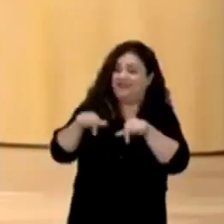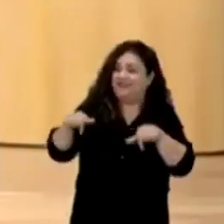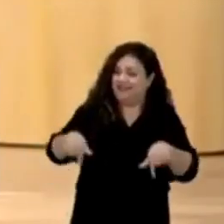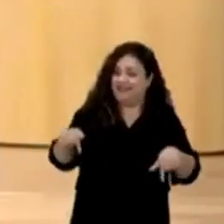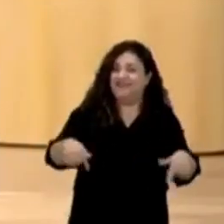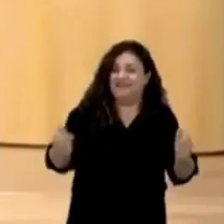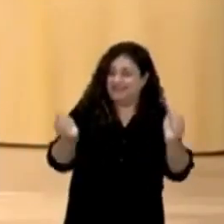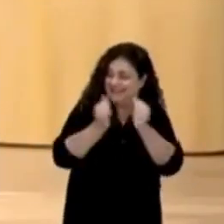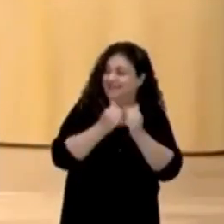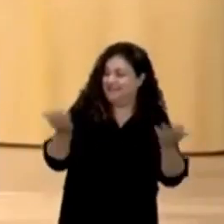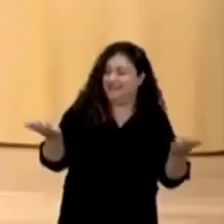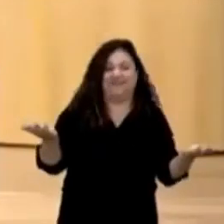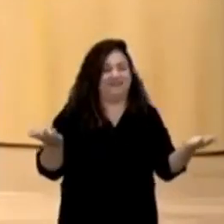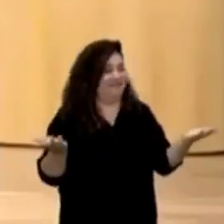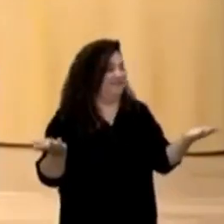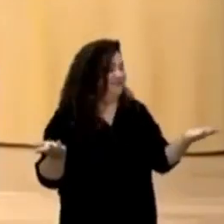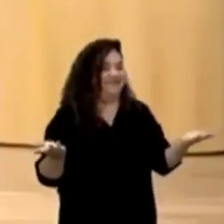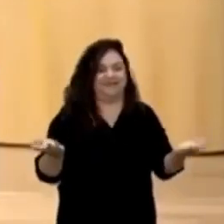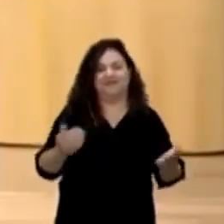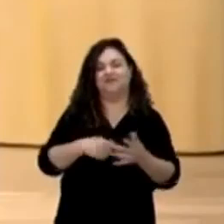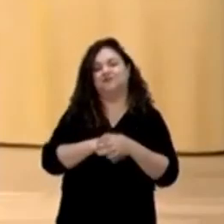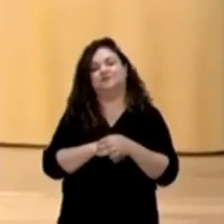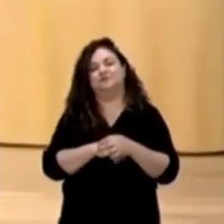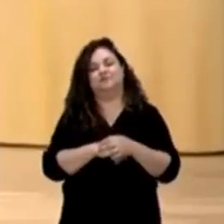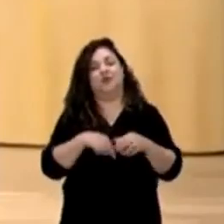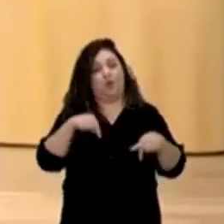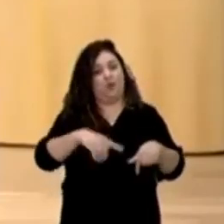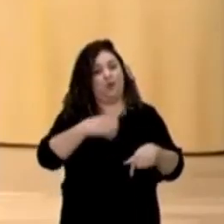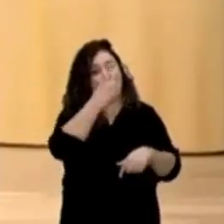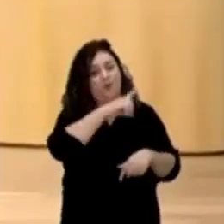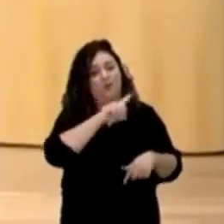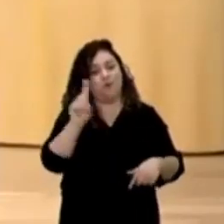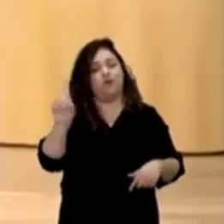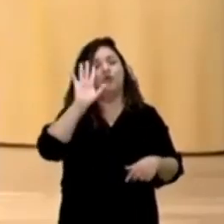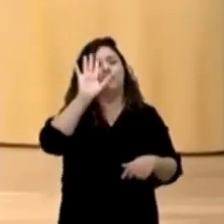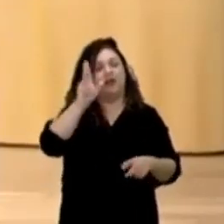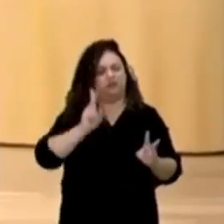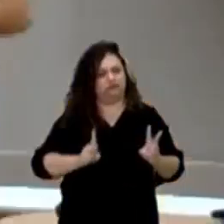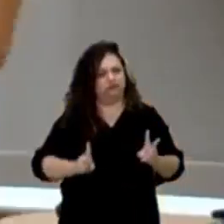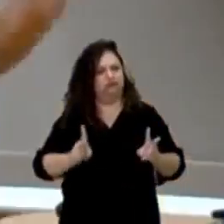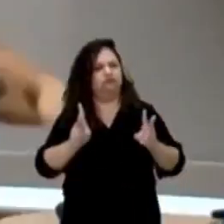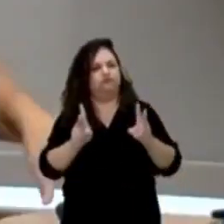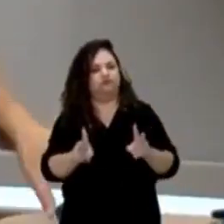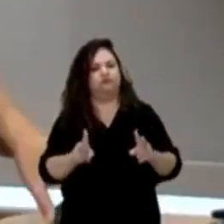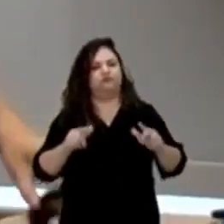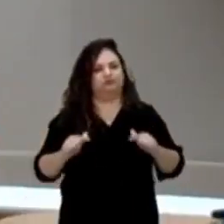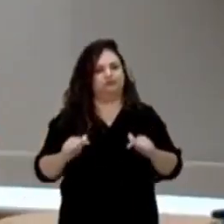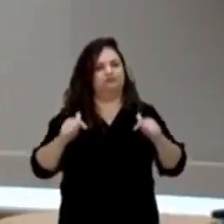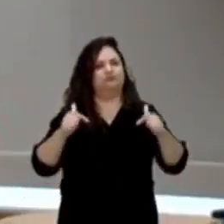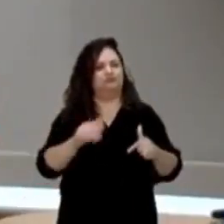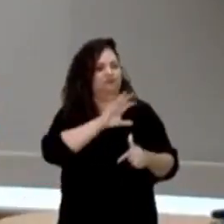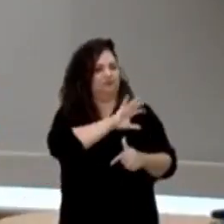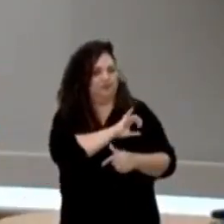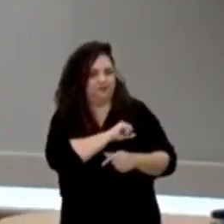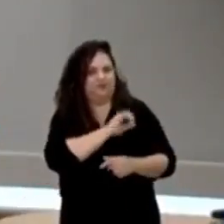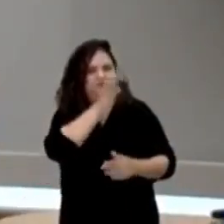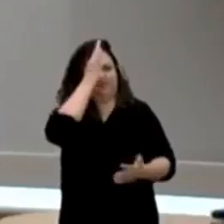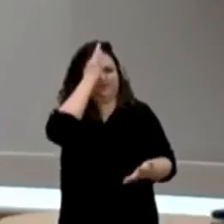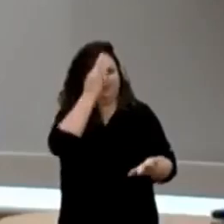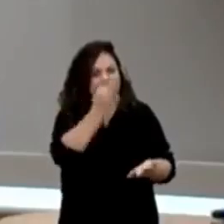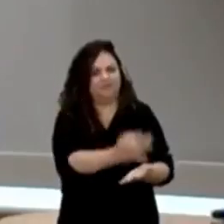terceira aula. Terceira e última, mas a gente continua no espírito do amor, da fé,